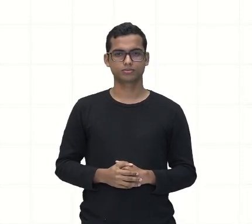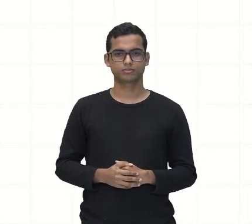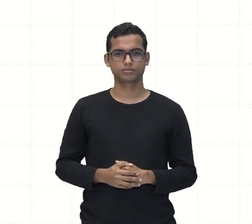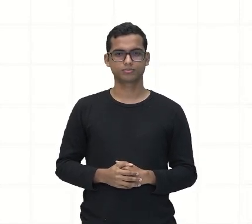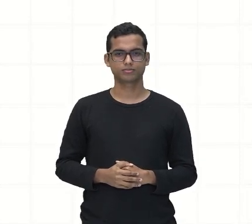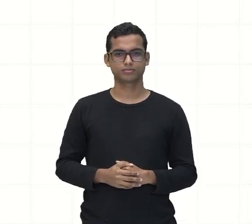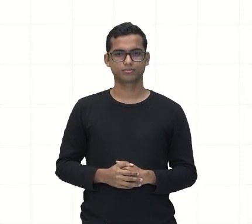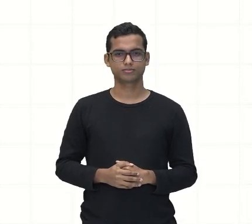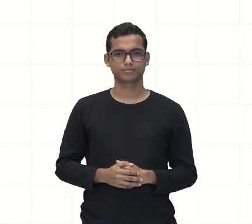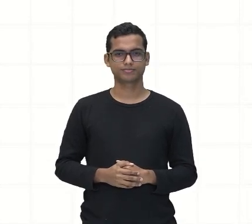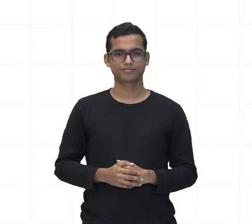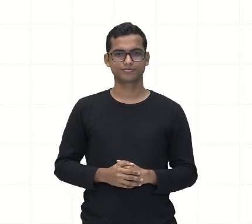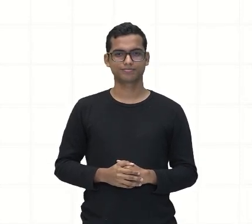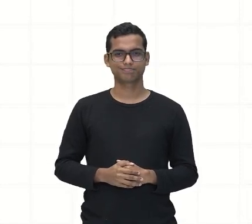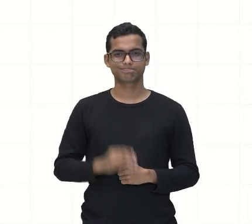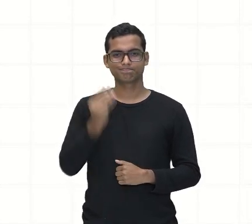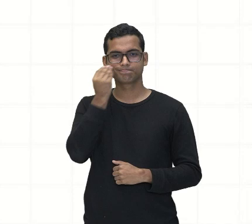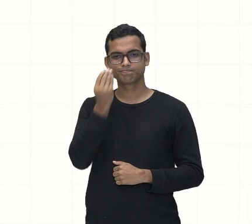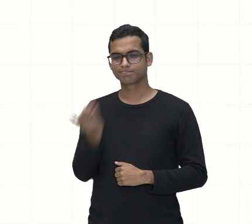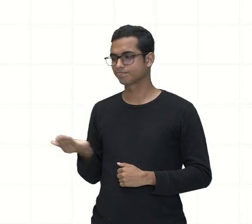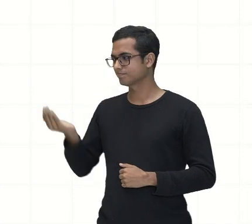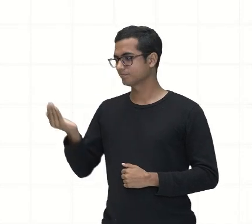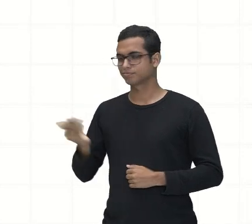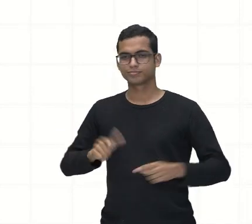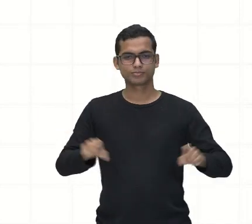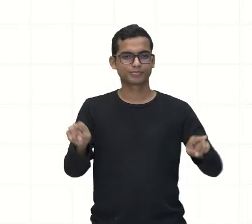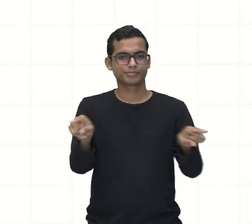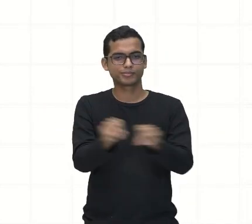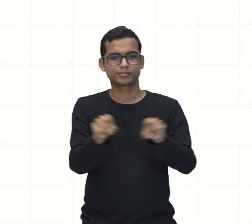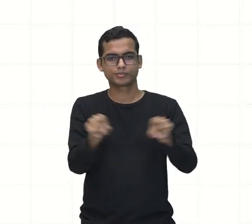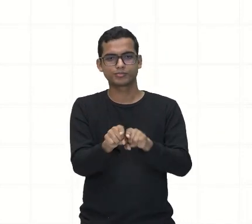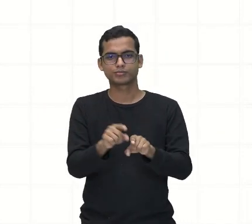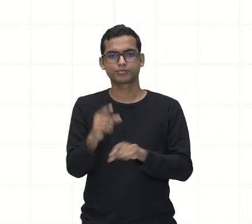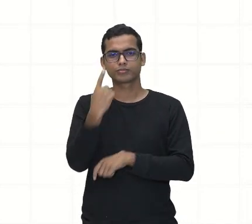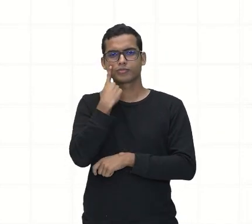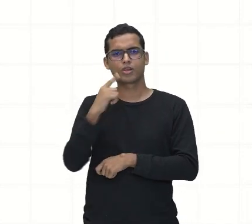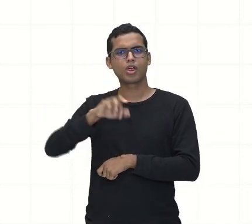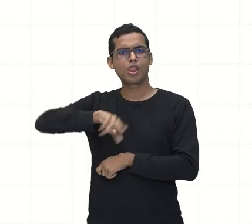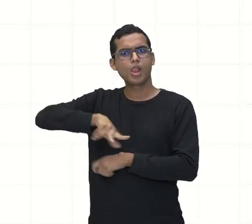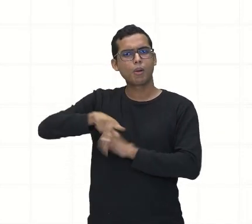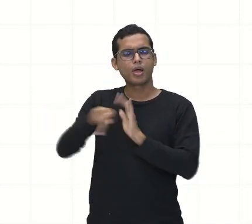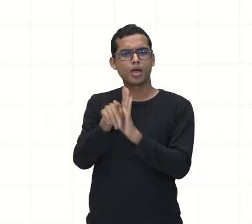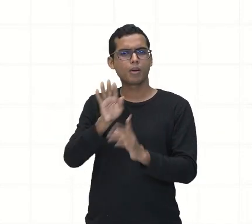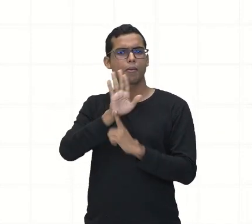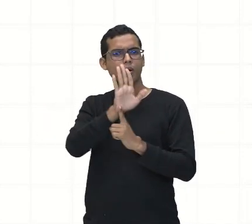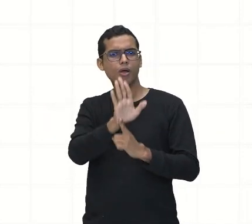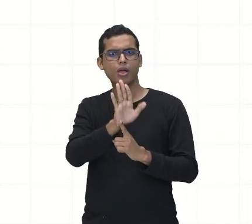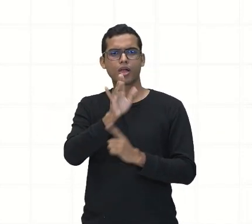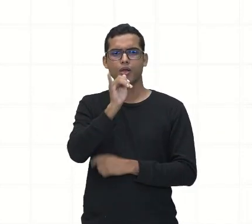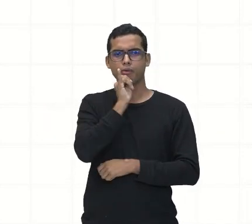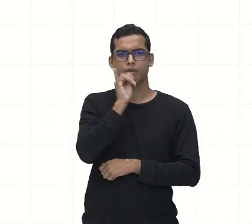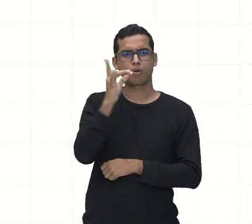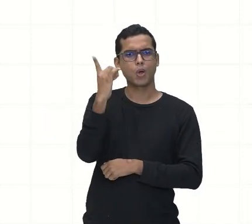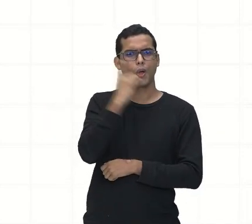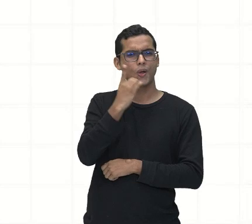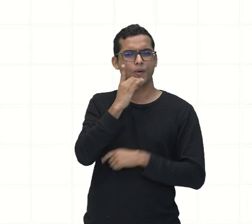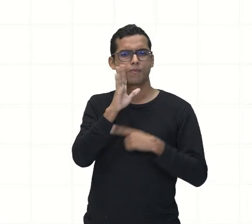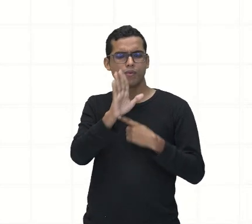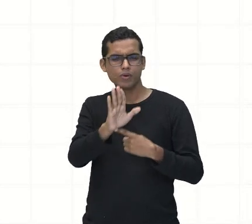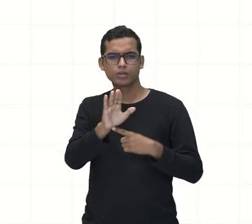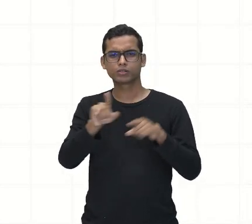gráfico de teia, ele não é um tipo de gráfico que não aparece no nosso dia a dia, né? Ele também está